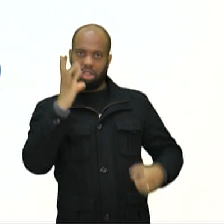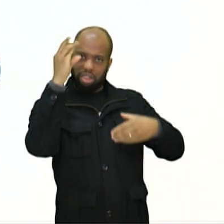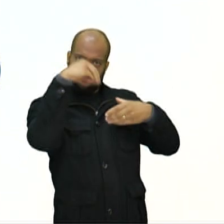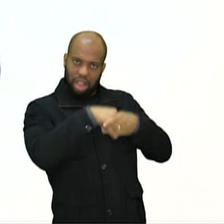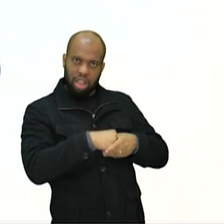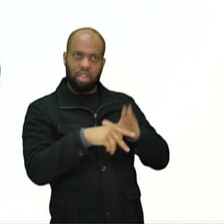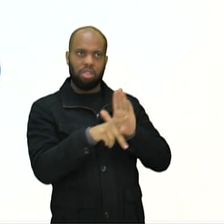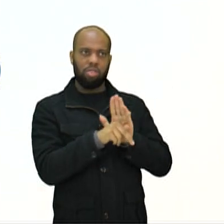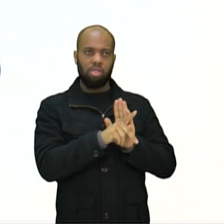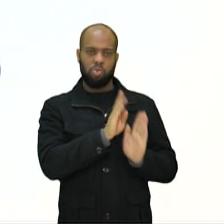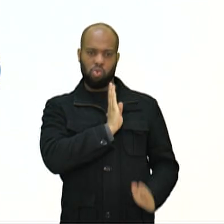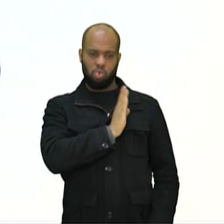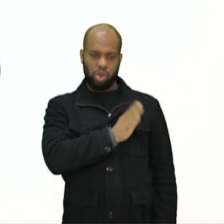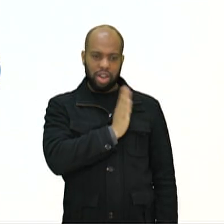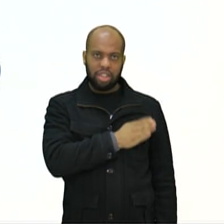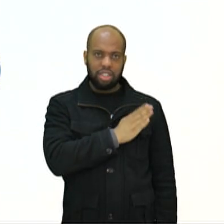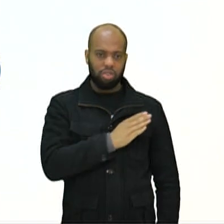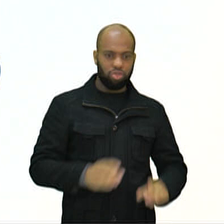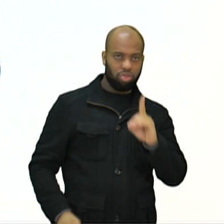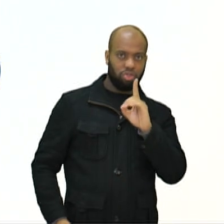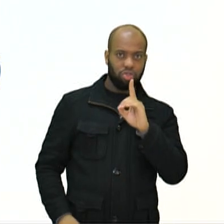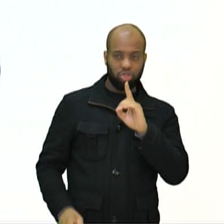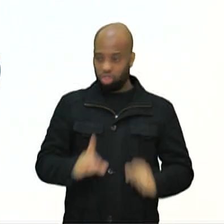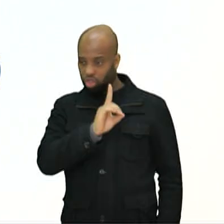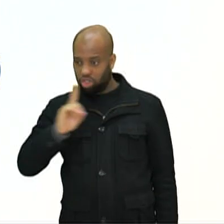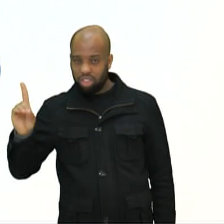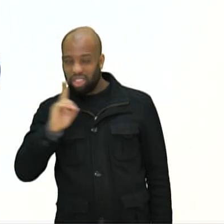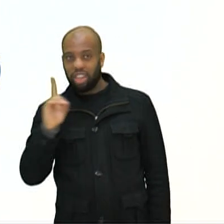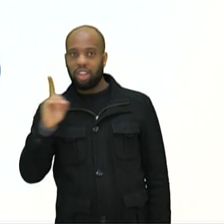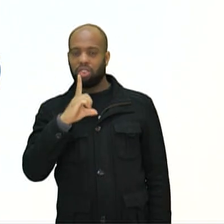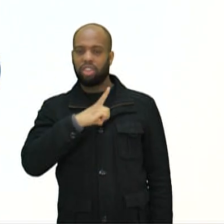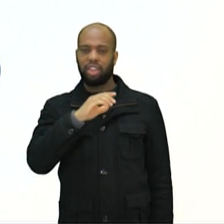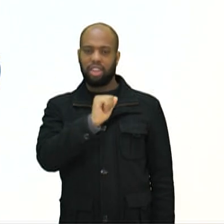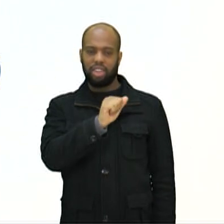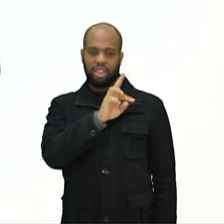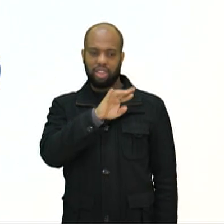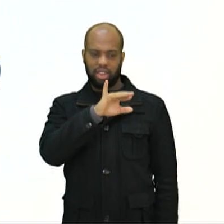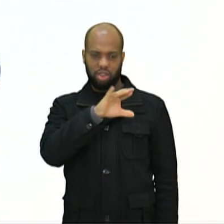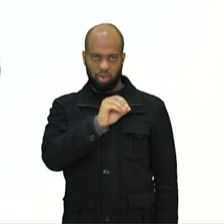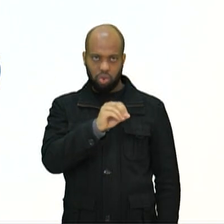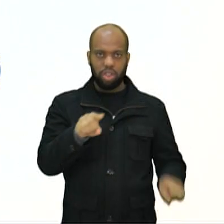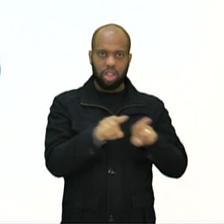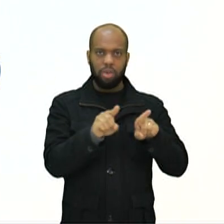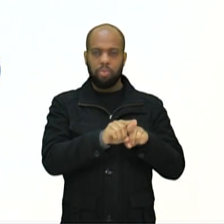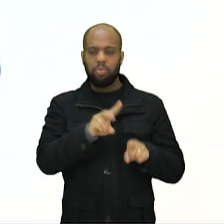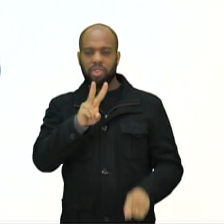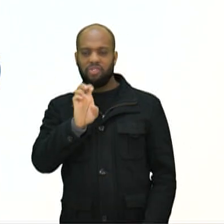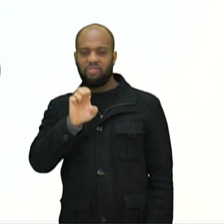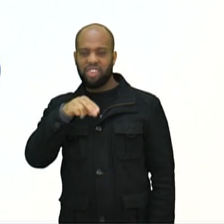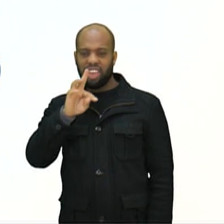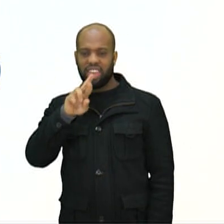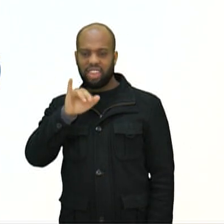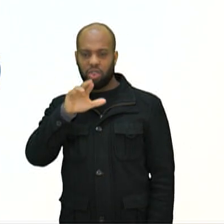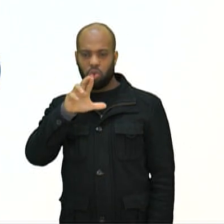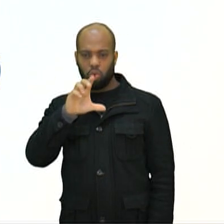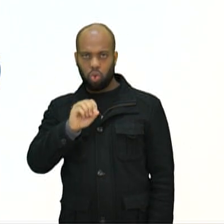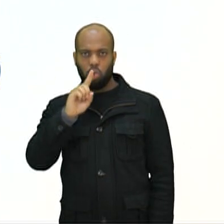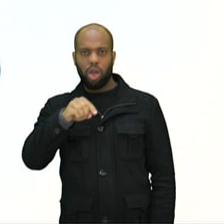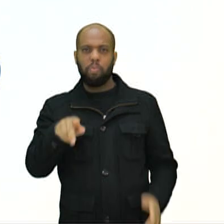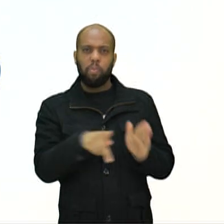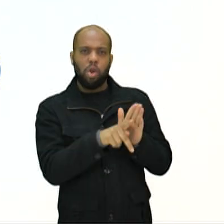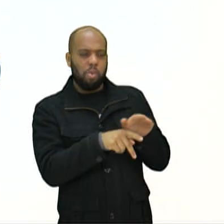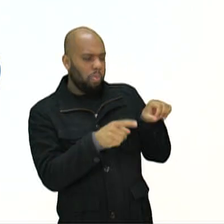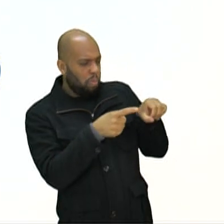direito do coração, átrio, ventrículo, e daqui ele vai para os pulmões. Nos pulmões ocorrem as trocas gasosas, então